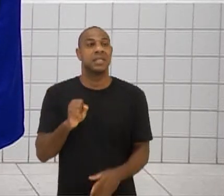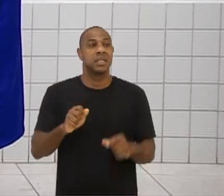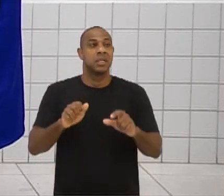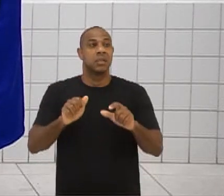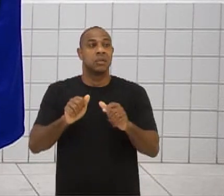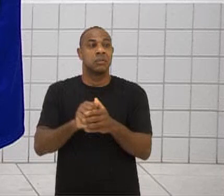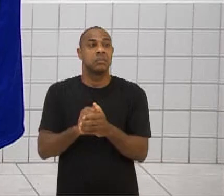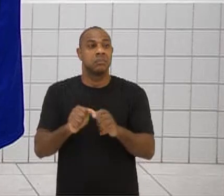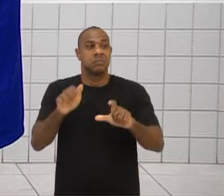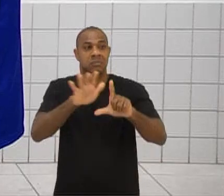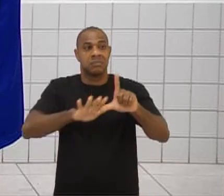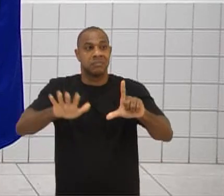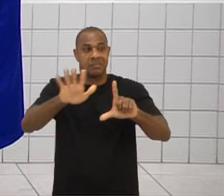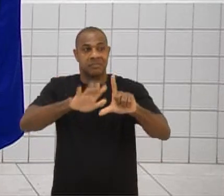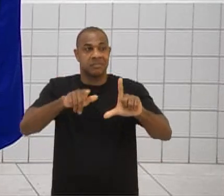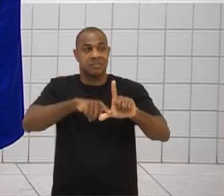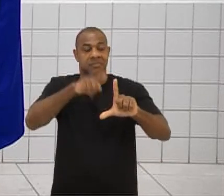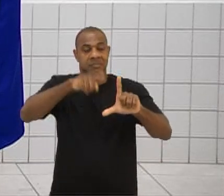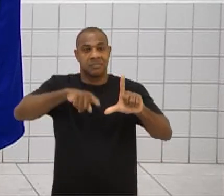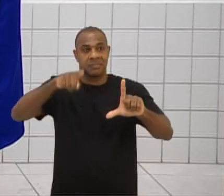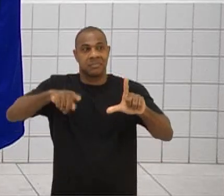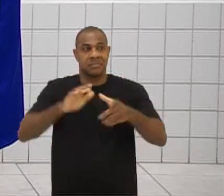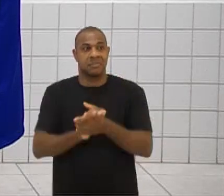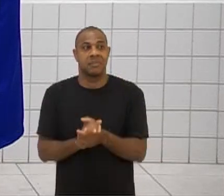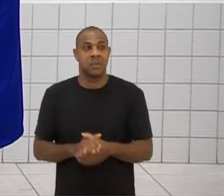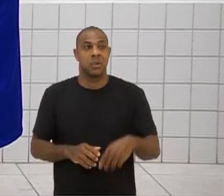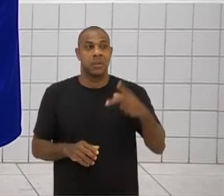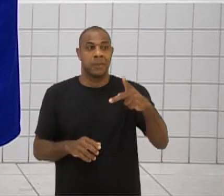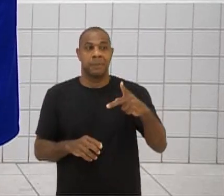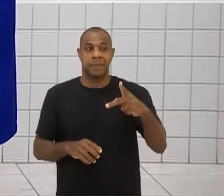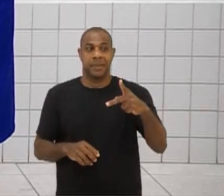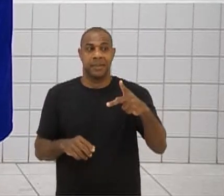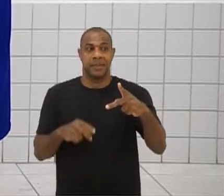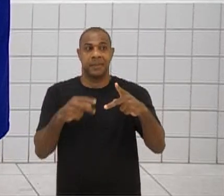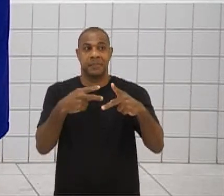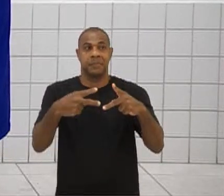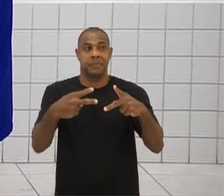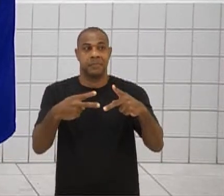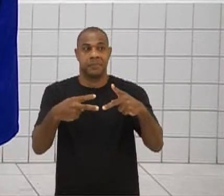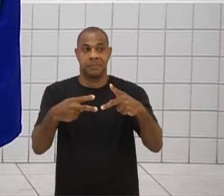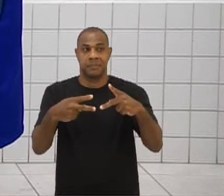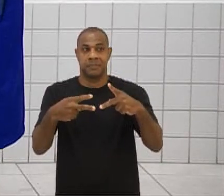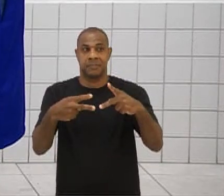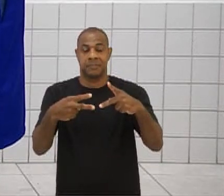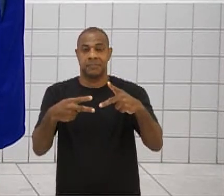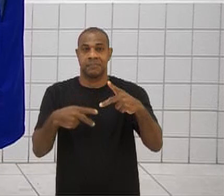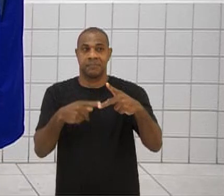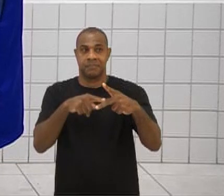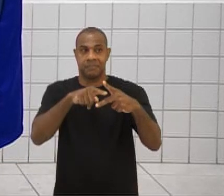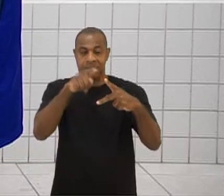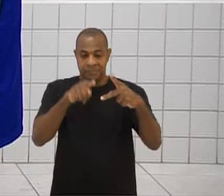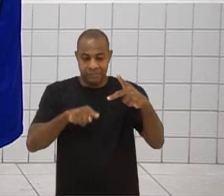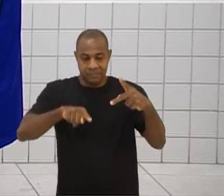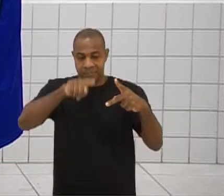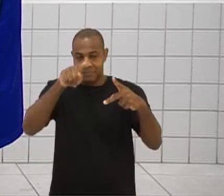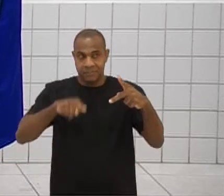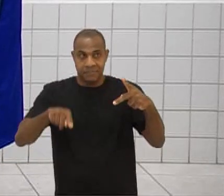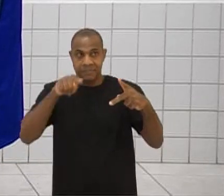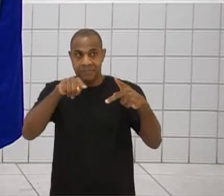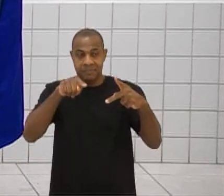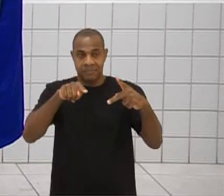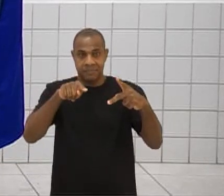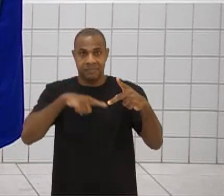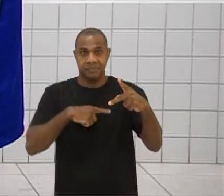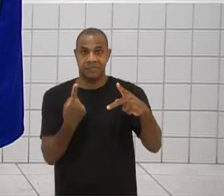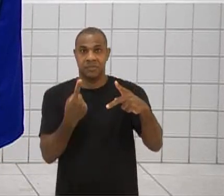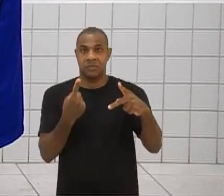parâmetros aqui analisados. O período P, tá vendo aqui, ó, o período é π. Então, daqui eu